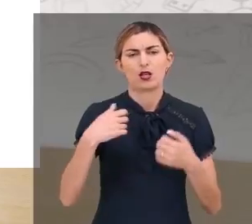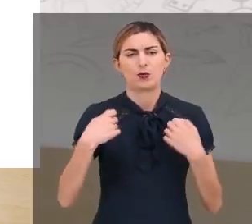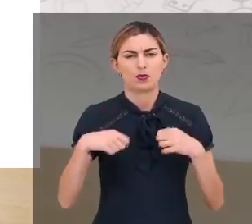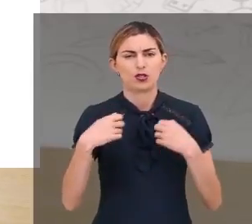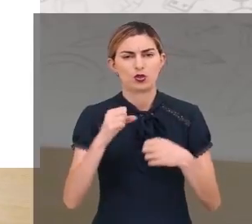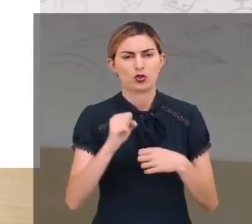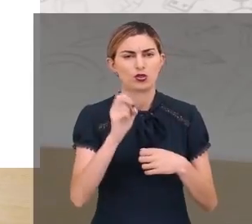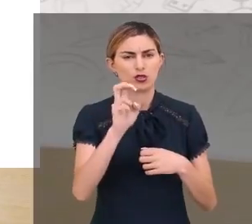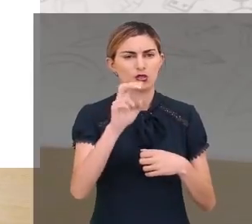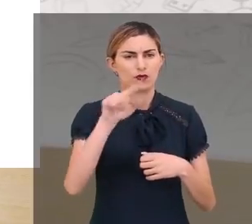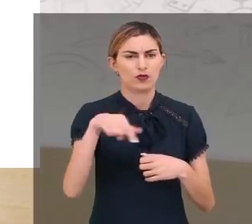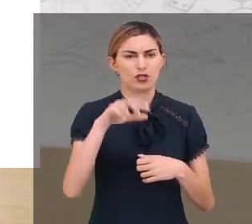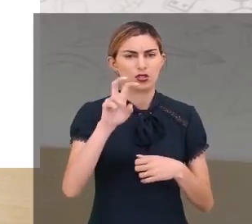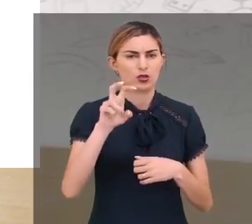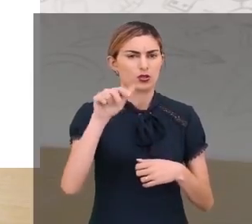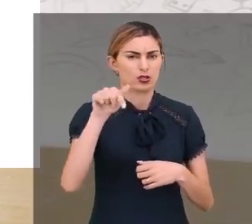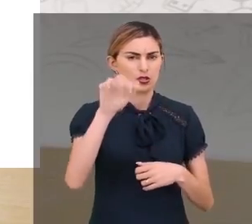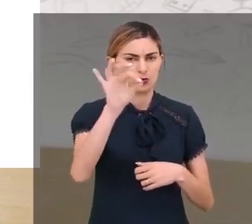A demandam